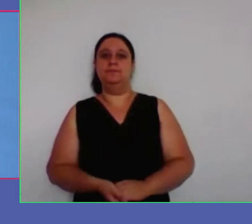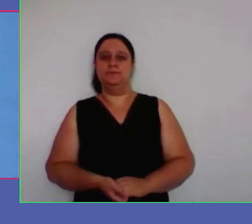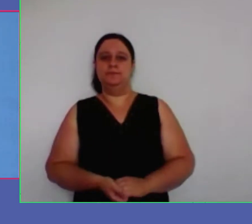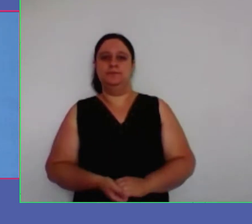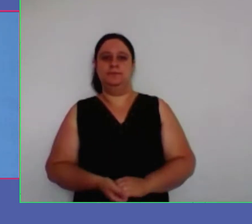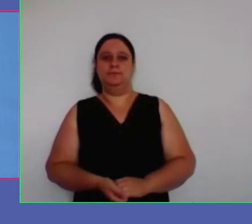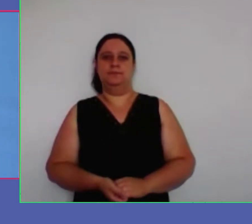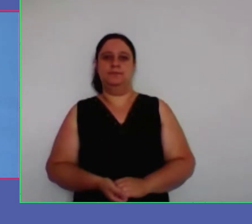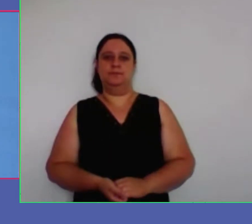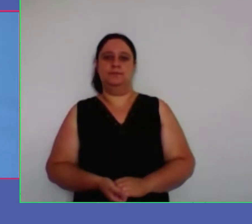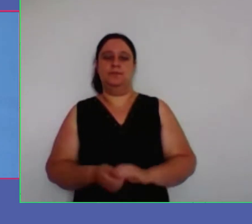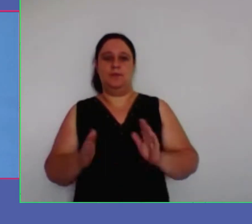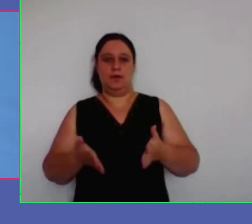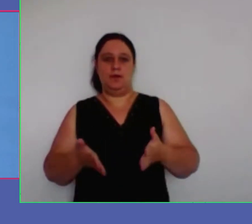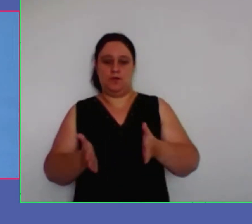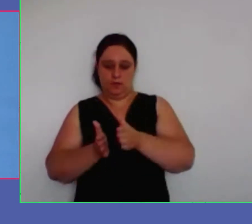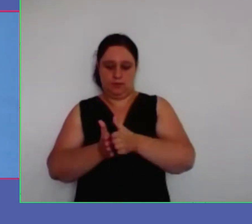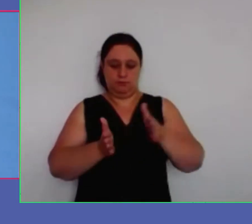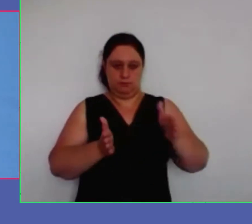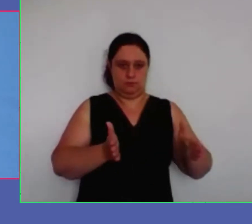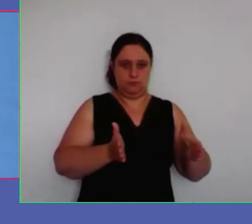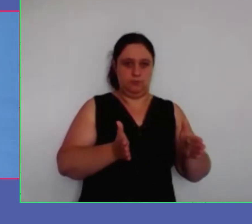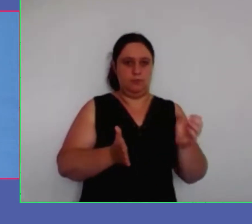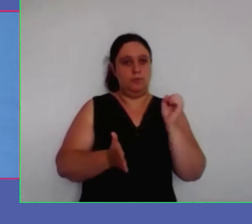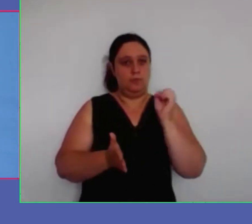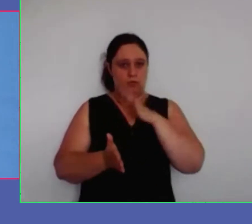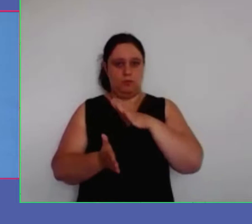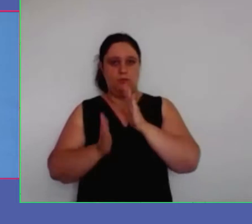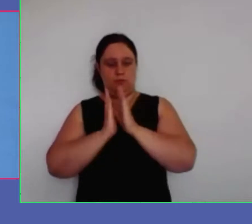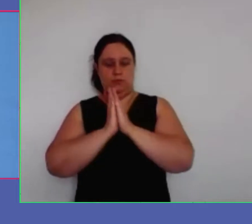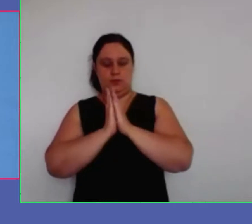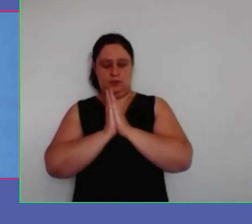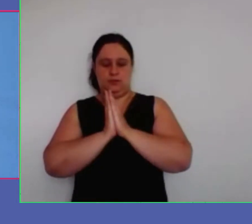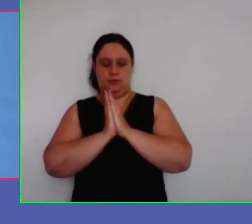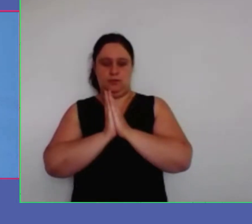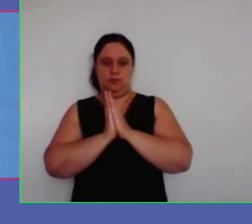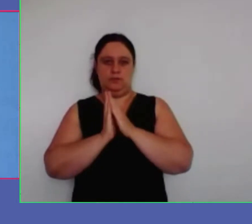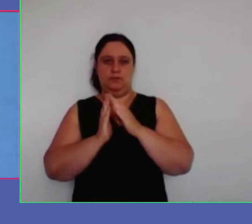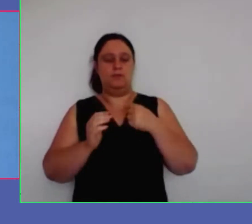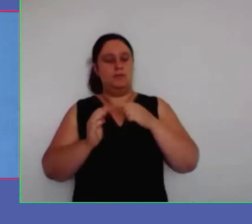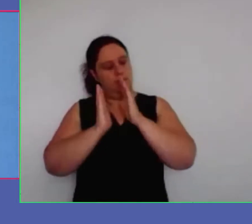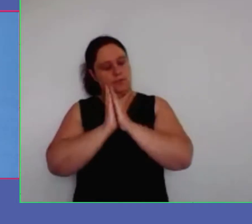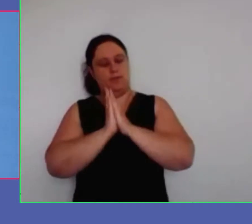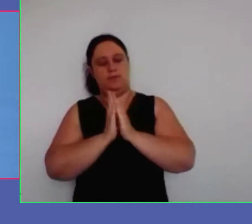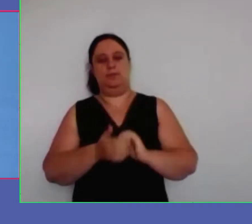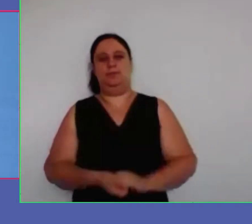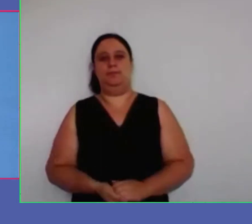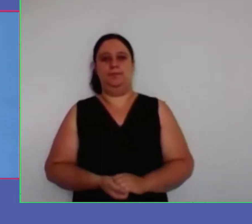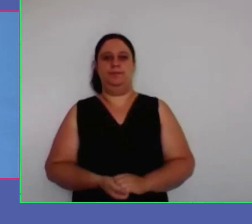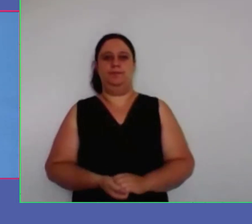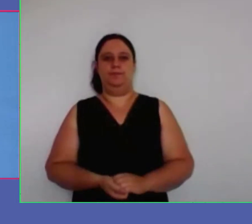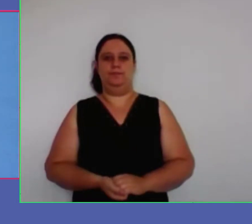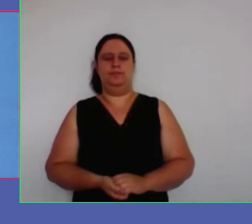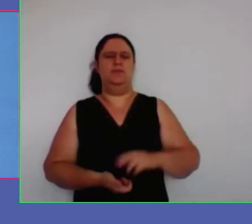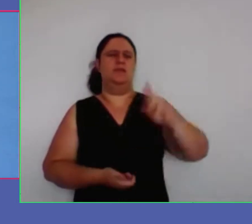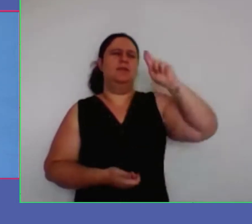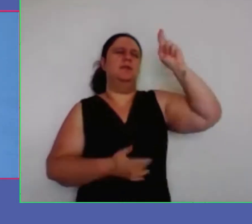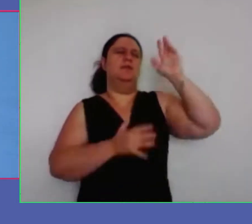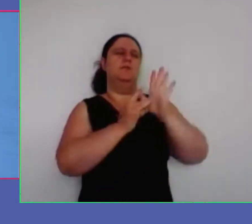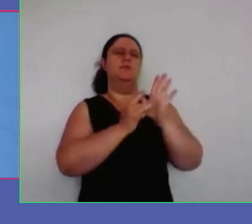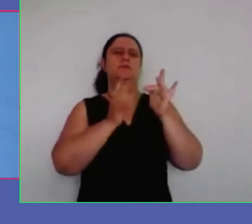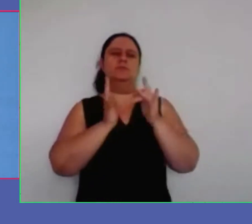nova etapa com uma oração, tá bom? Eu vou fazer uma oração. Senhor Jesus,